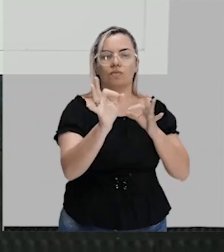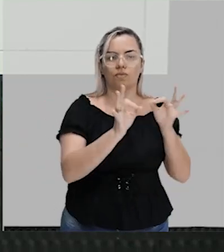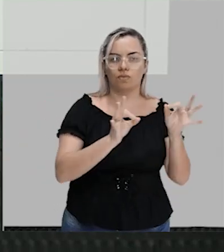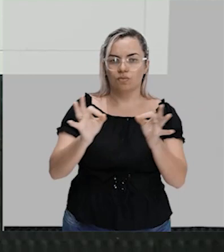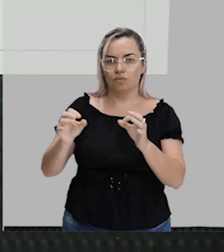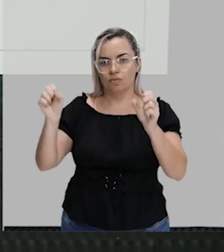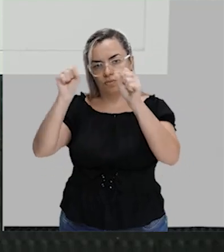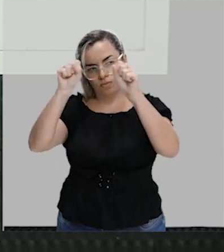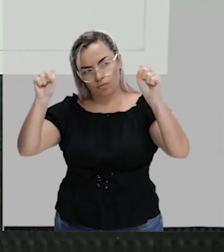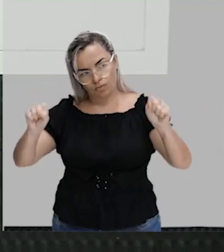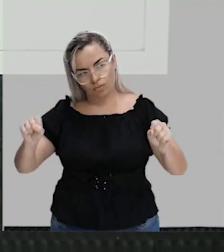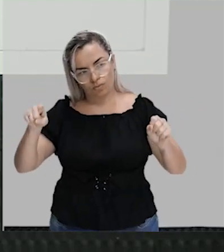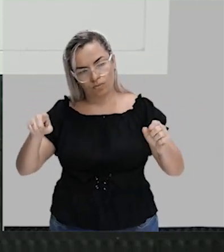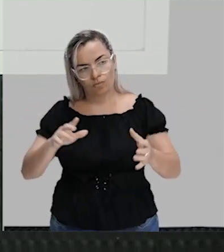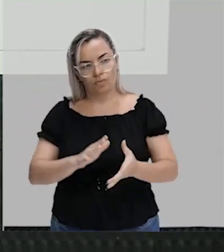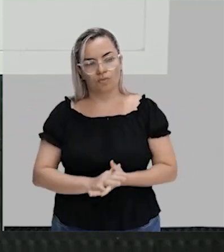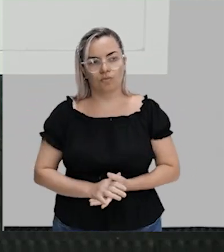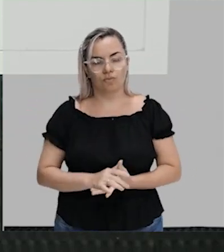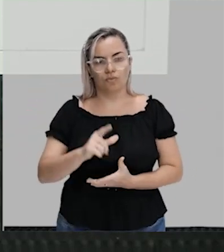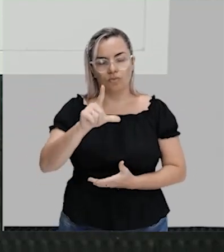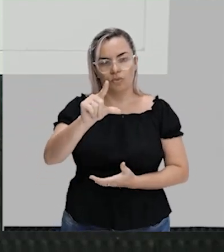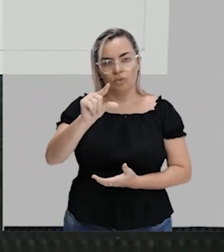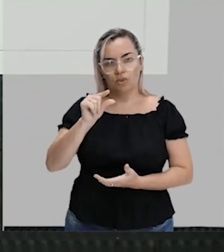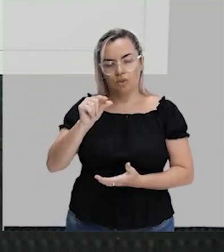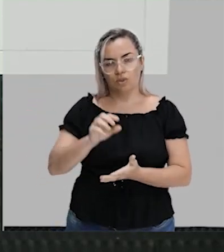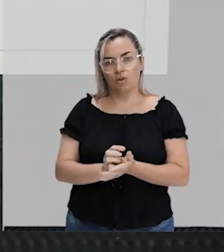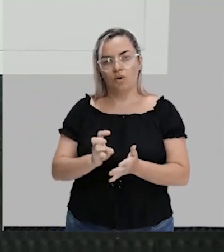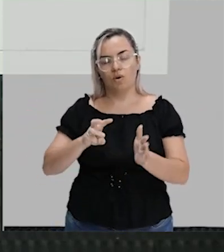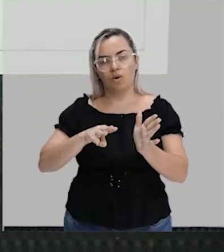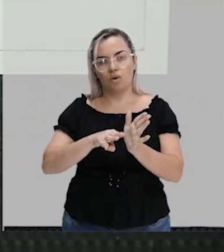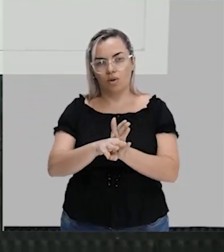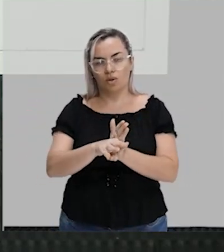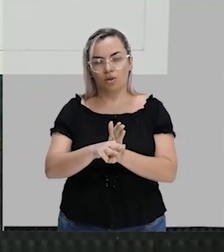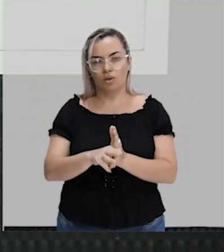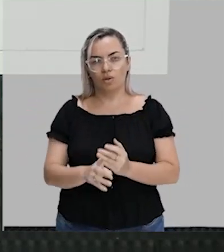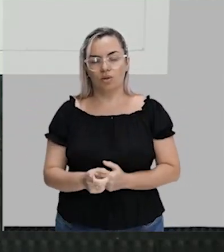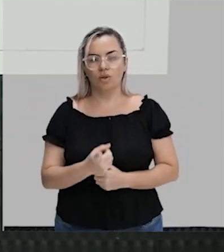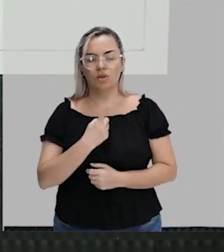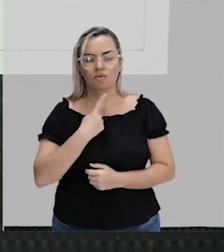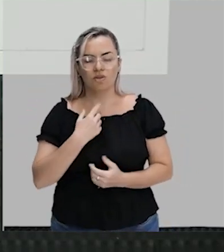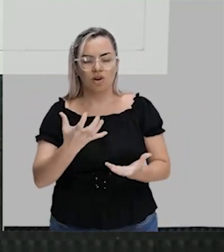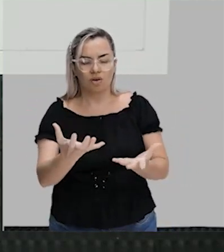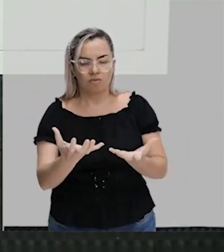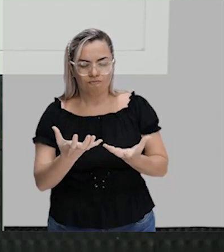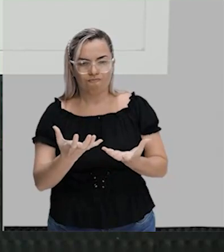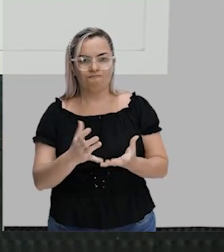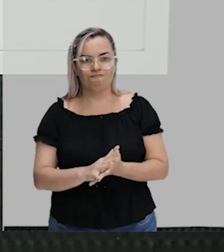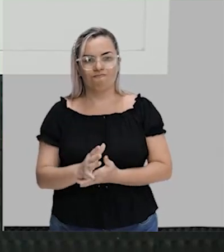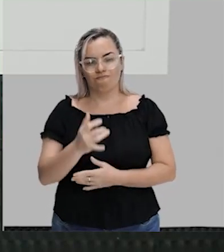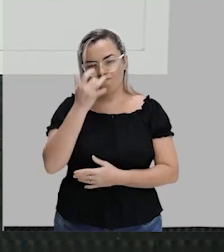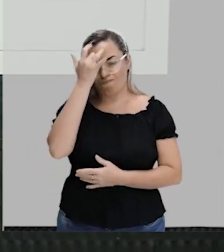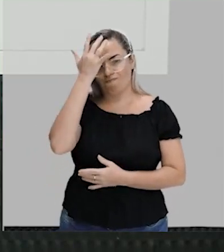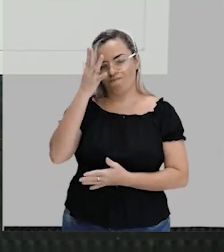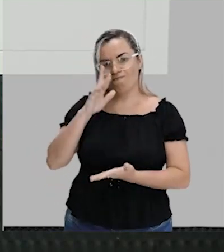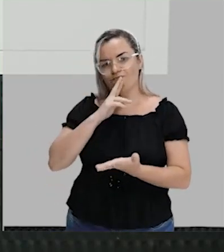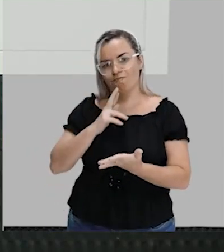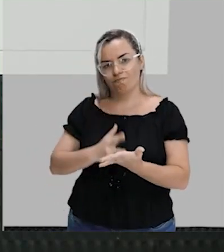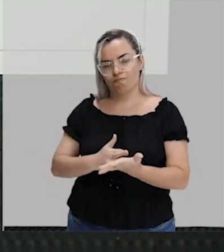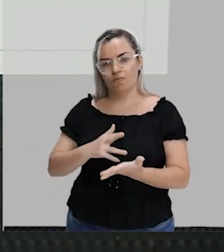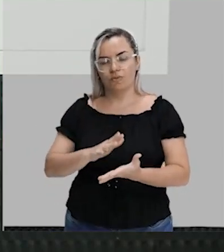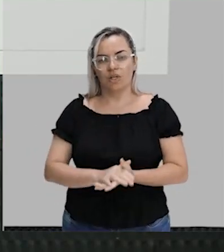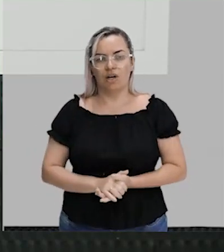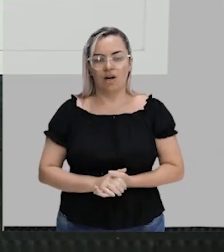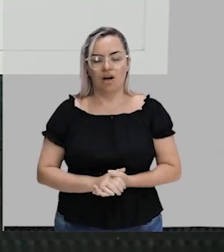sistema E aí você escolhe o método que você deseja o método que você achar mais fácil a pessoa